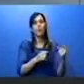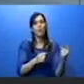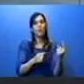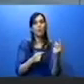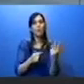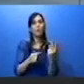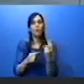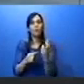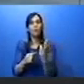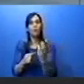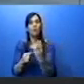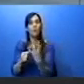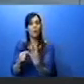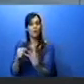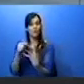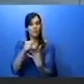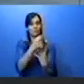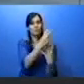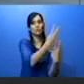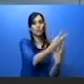2 4 vezes.